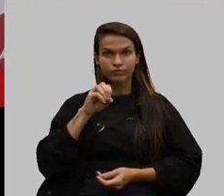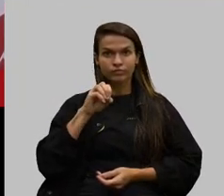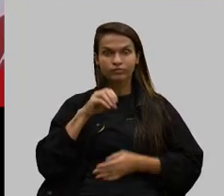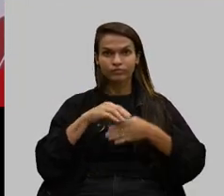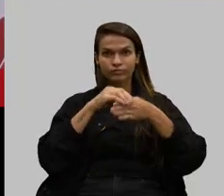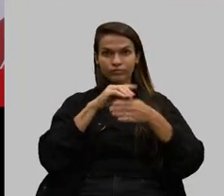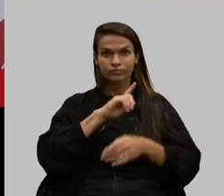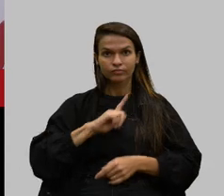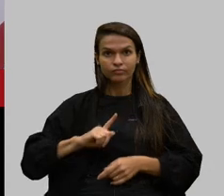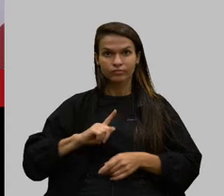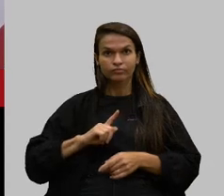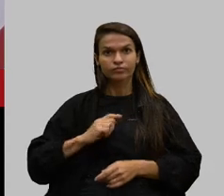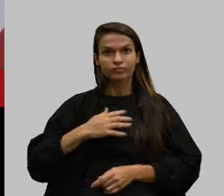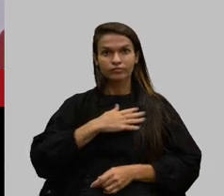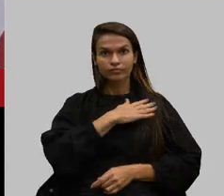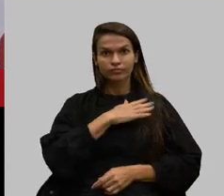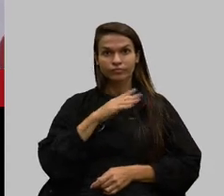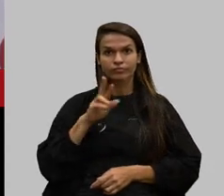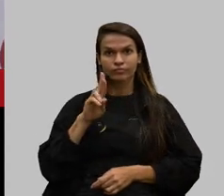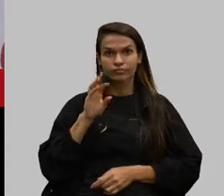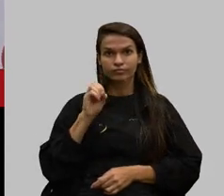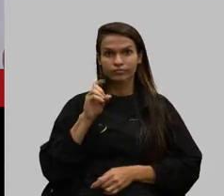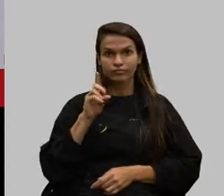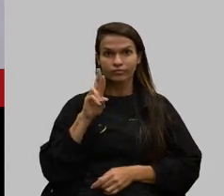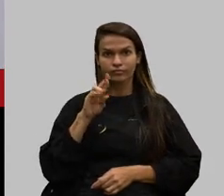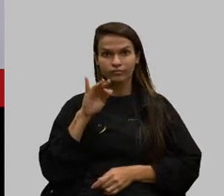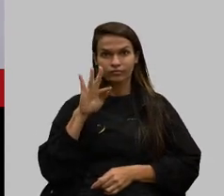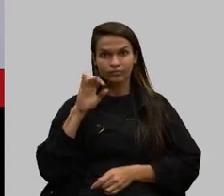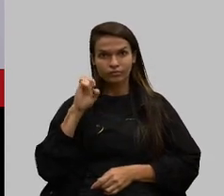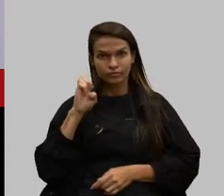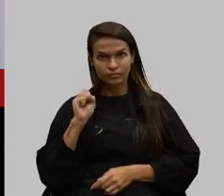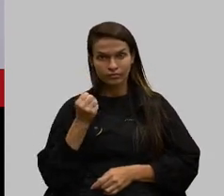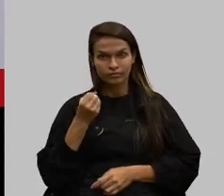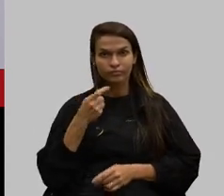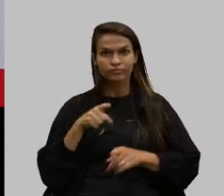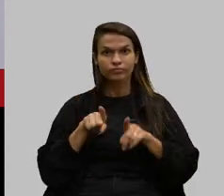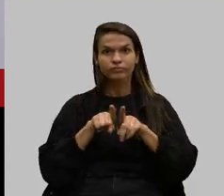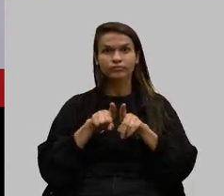Sargento Rodriges Deputado João Júnior